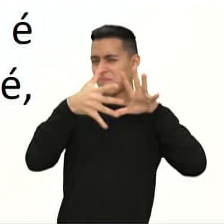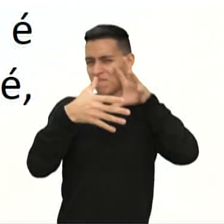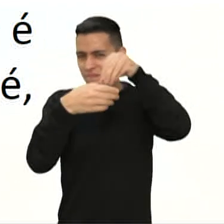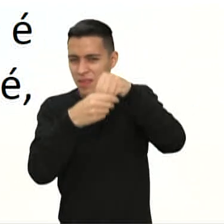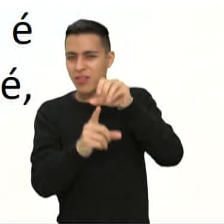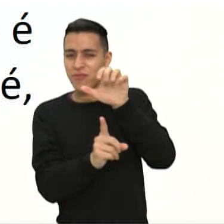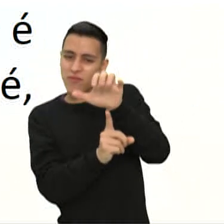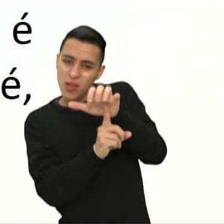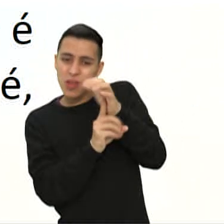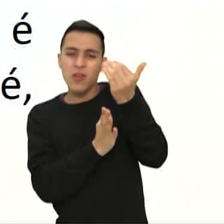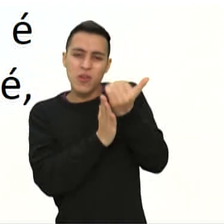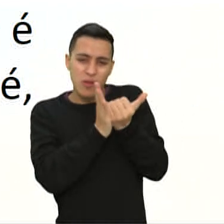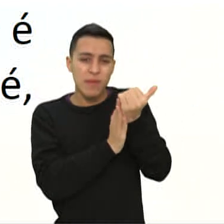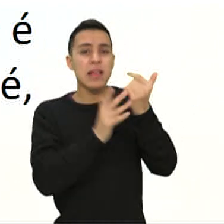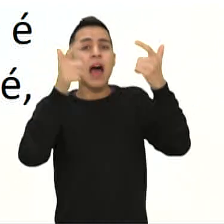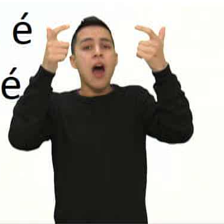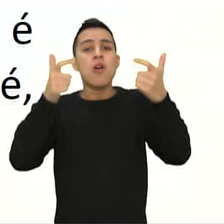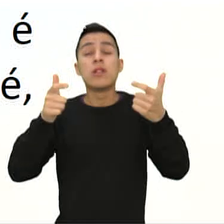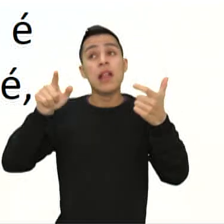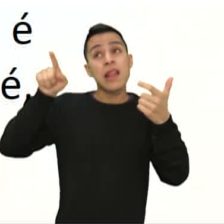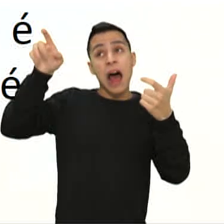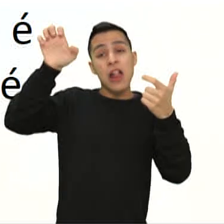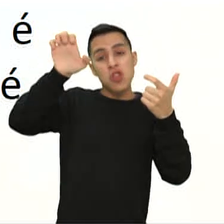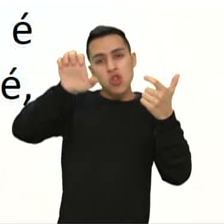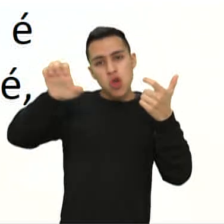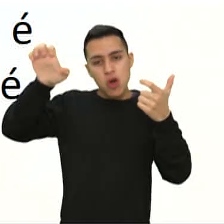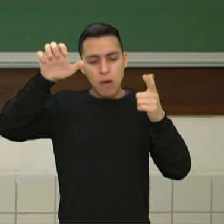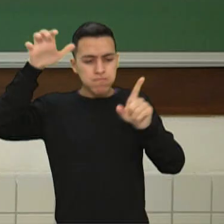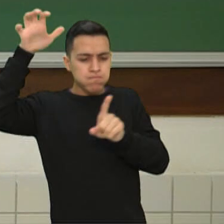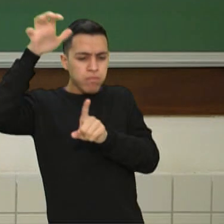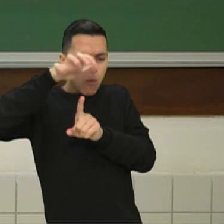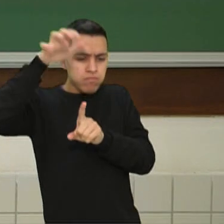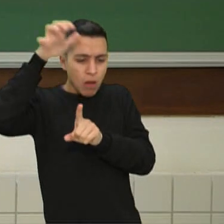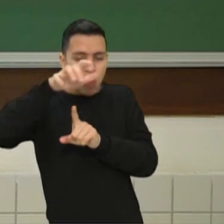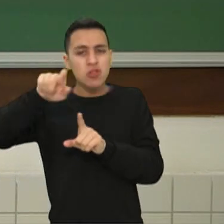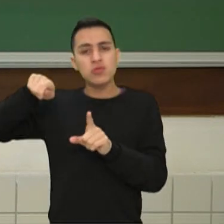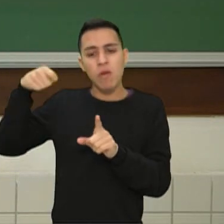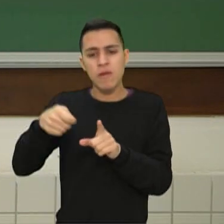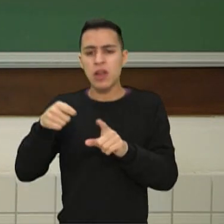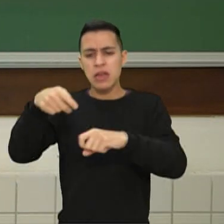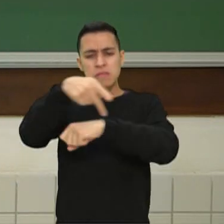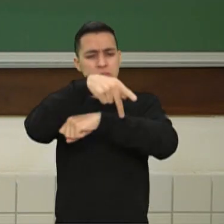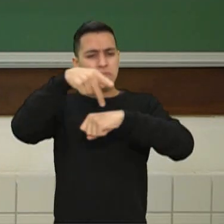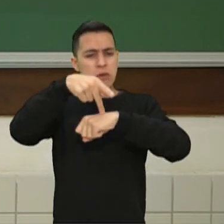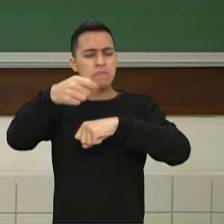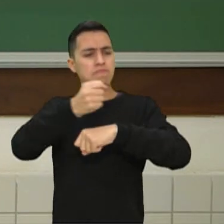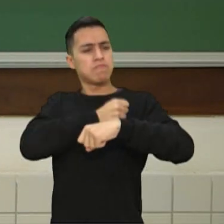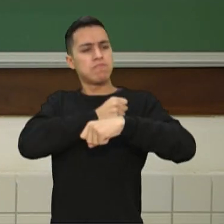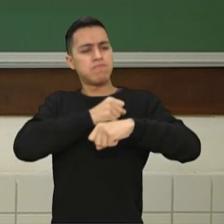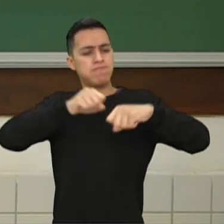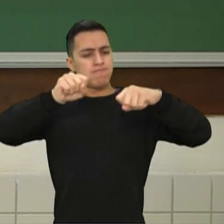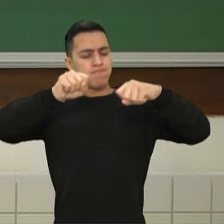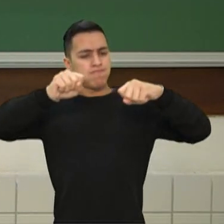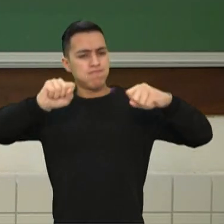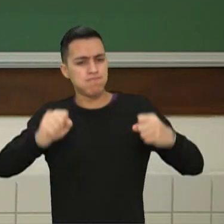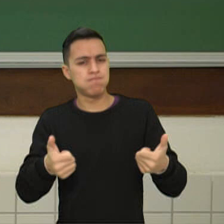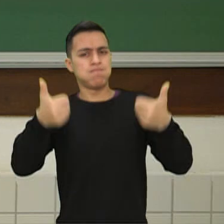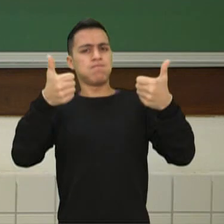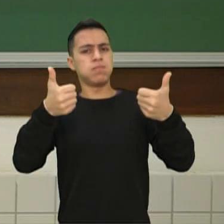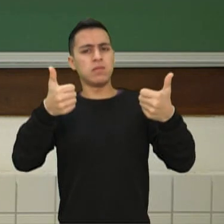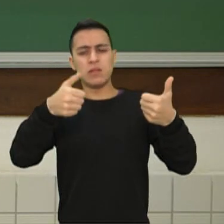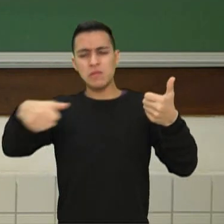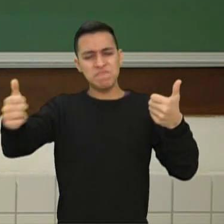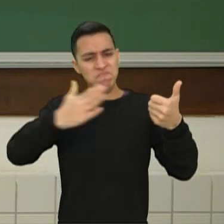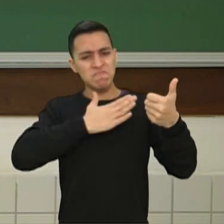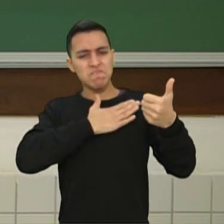Um movimento que começa ali na Europa, que vai trazer a valorização da nação, da ideia de pátria, né? O